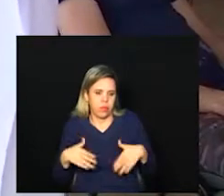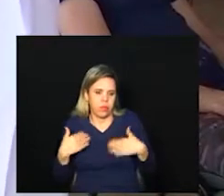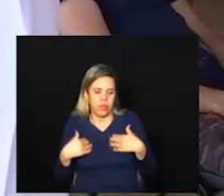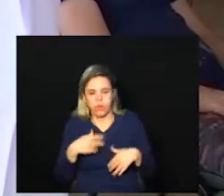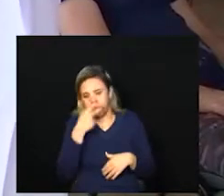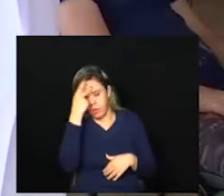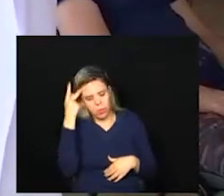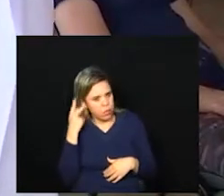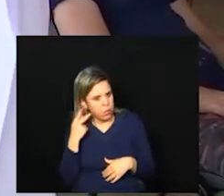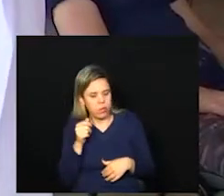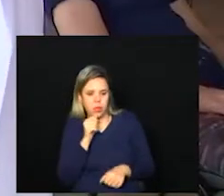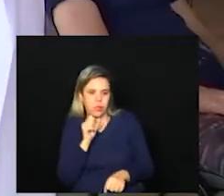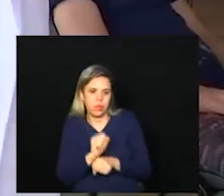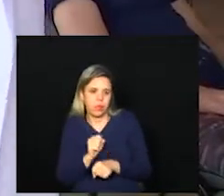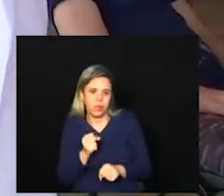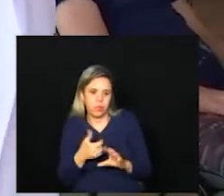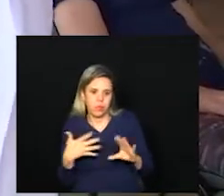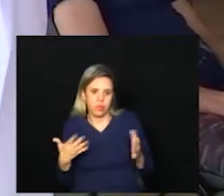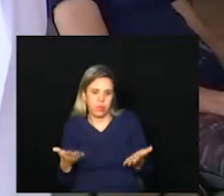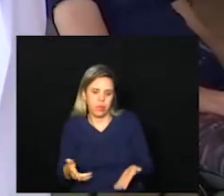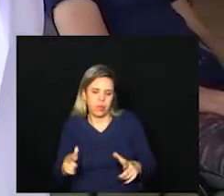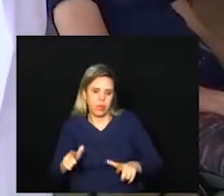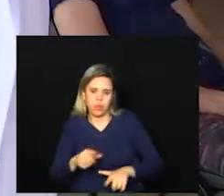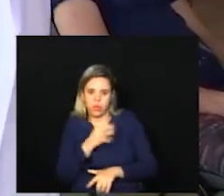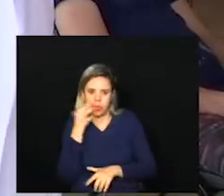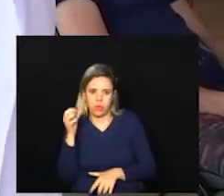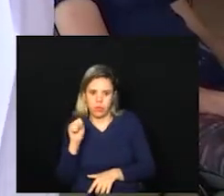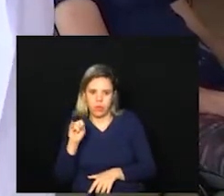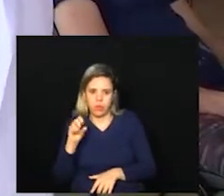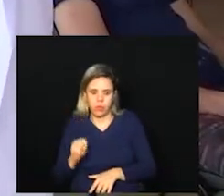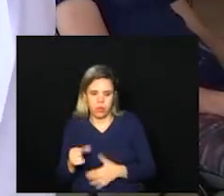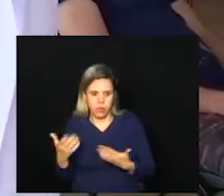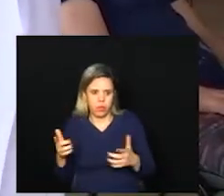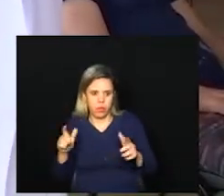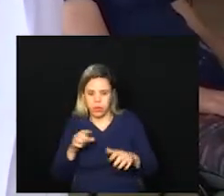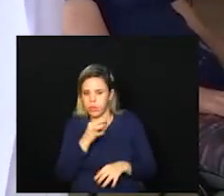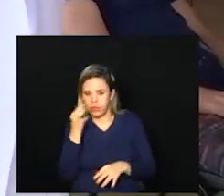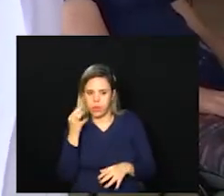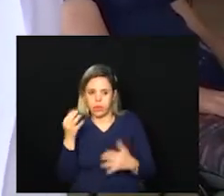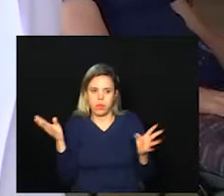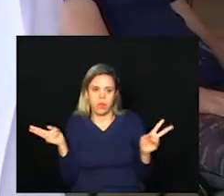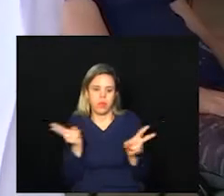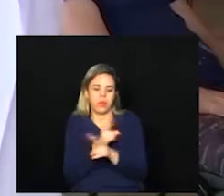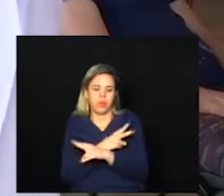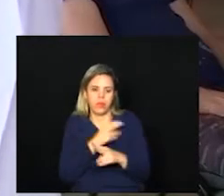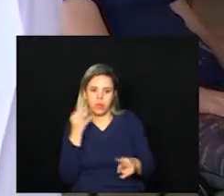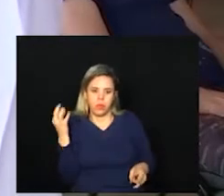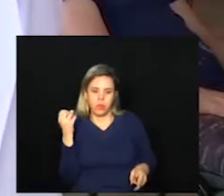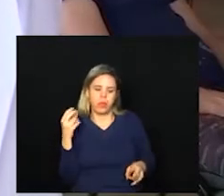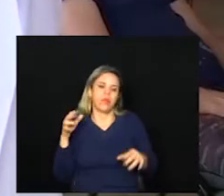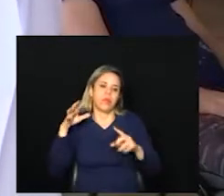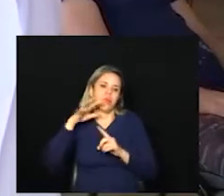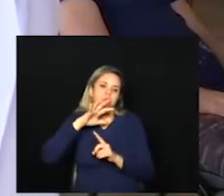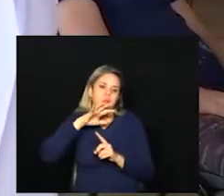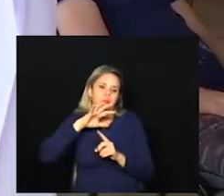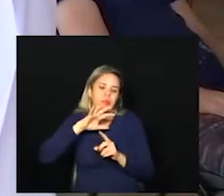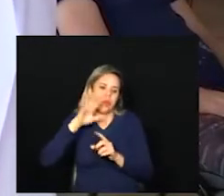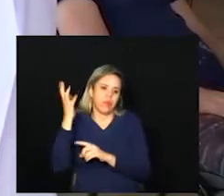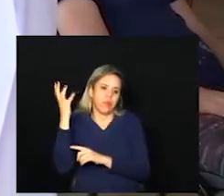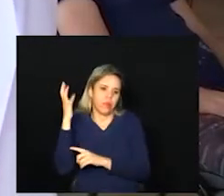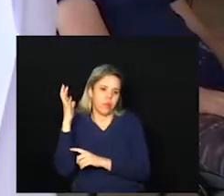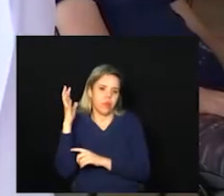fica na sombra. Aliás, essa é uma característica aqui do CIS Guanabara. É um espaço bastante arejado e está na sombra, então